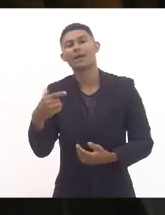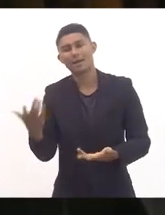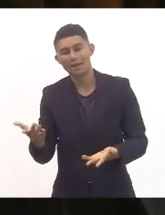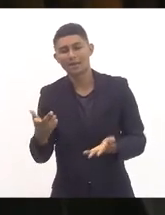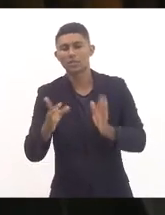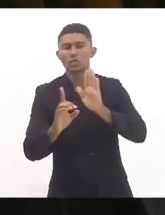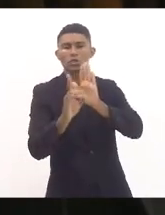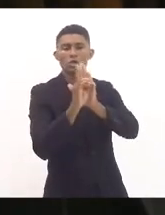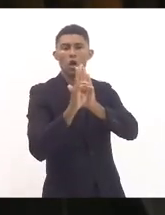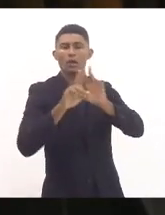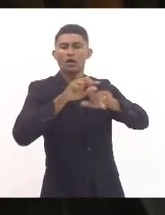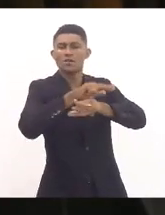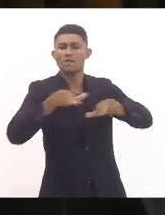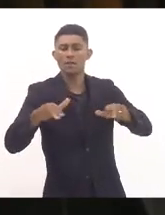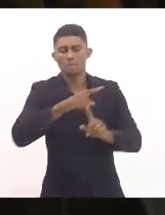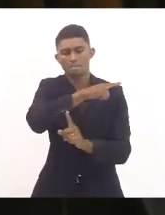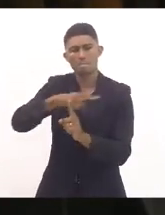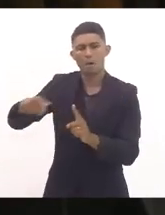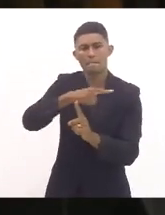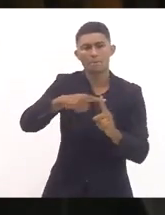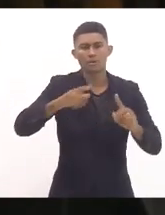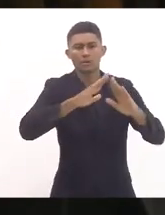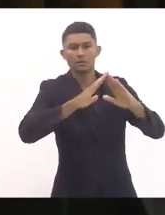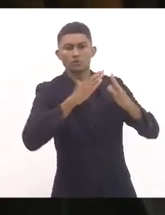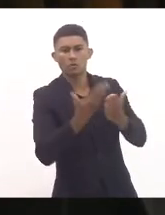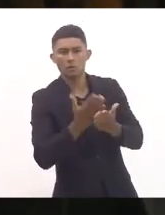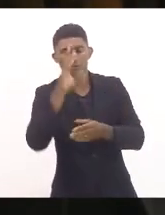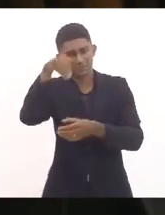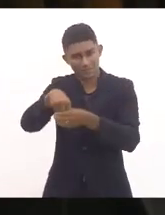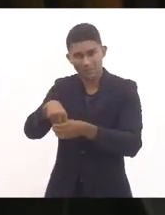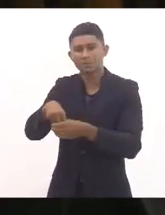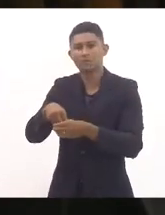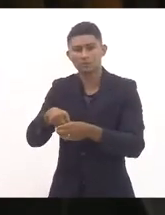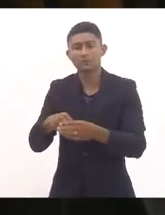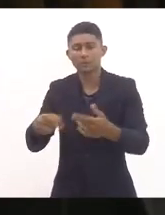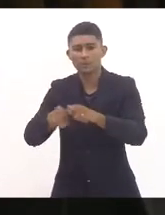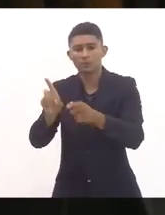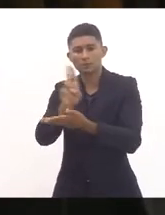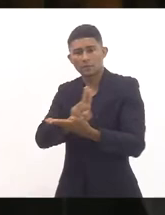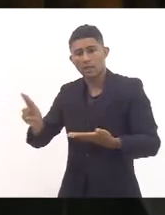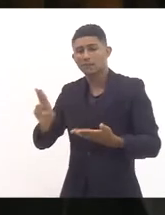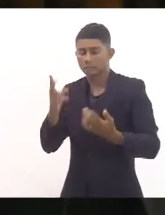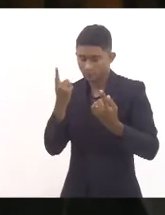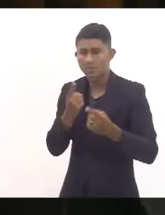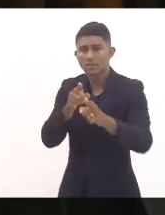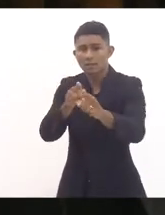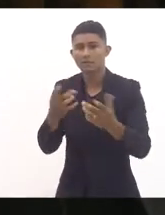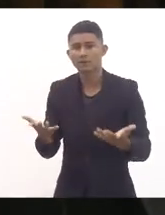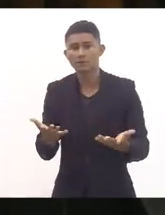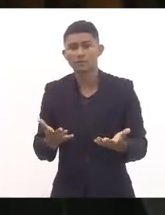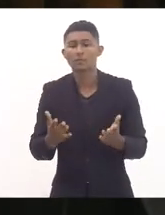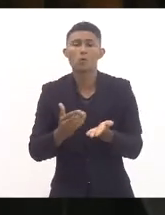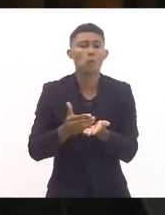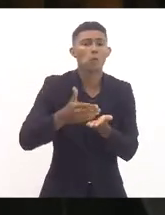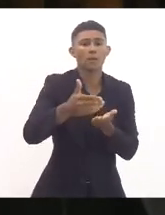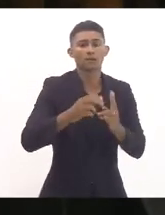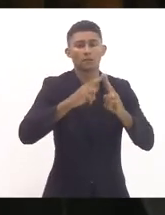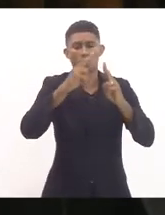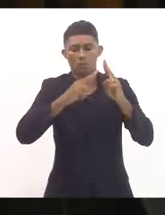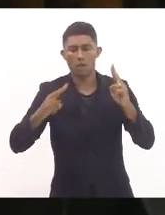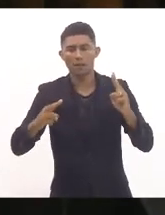de drogas dentro da sala de aula, dentro do ambiente acadêmico. Fica aqui o desafio. Vamos começar pela UERJ. Que